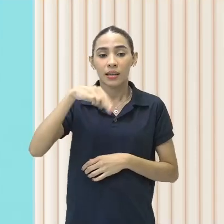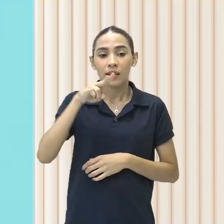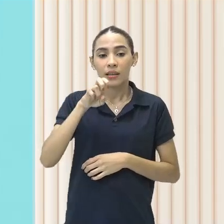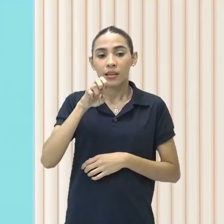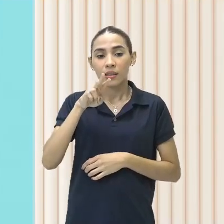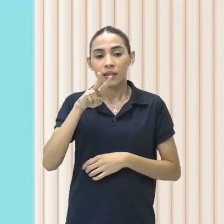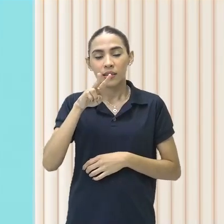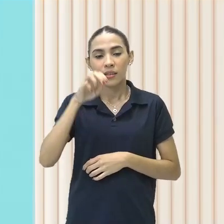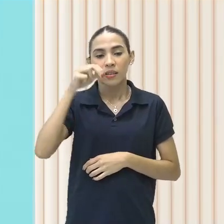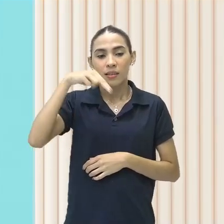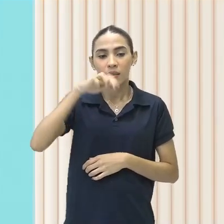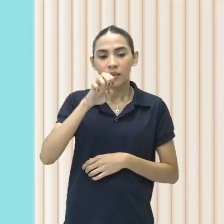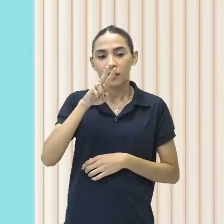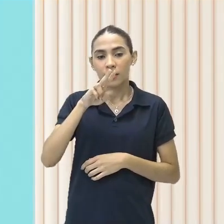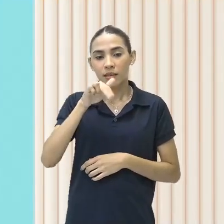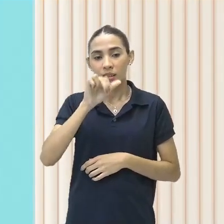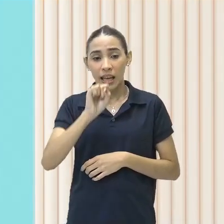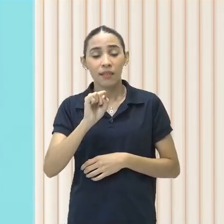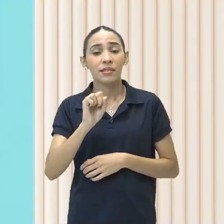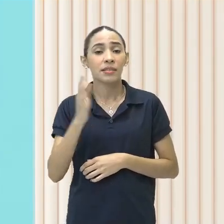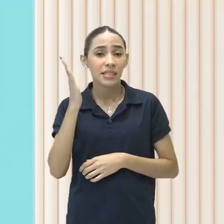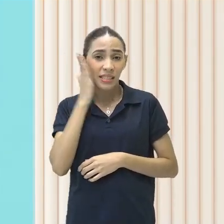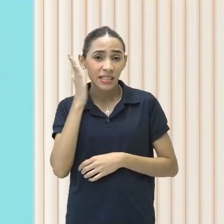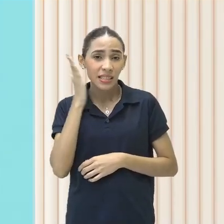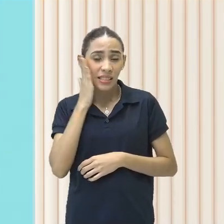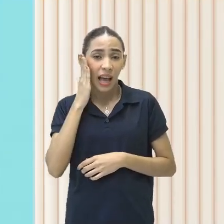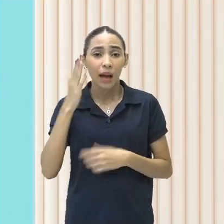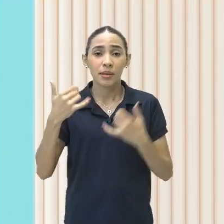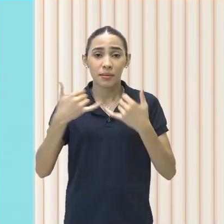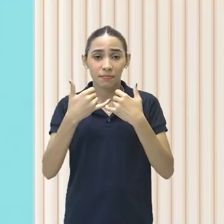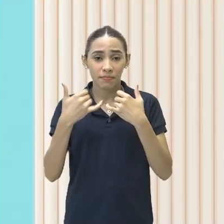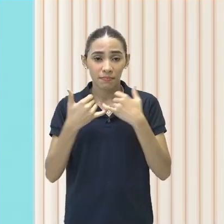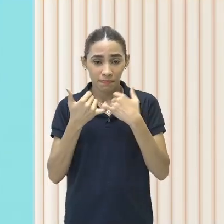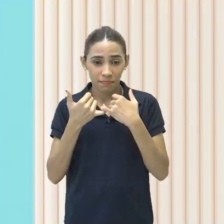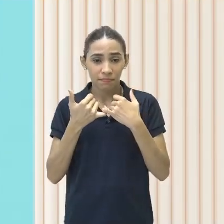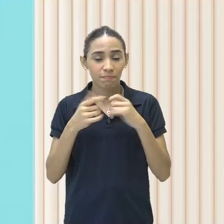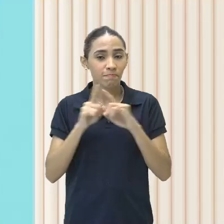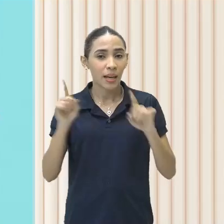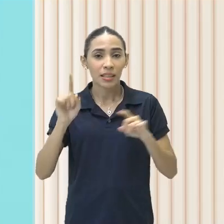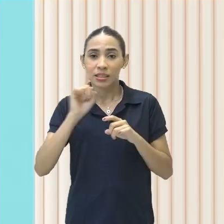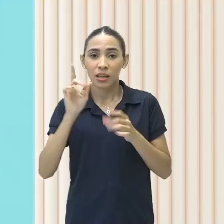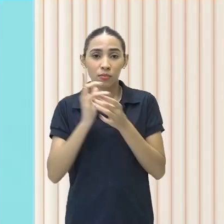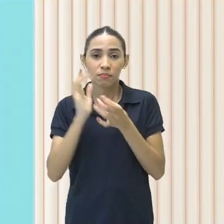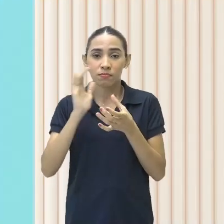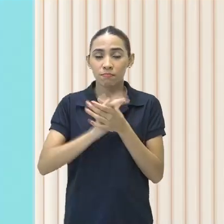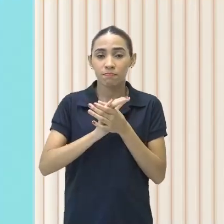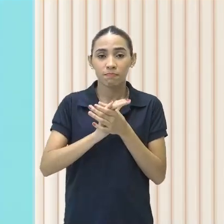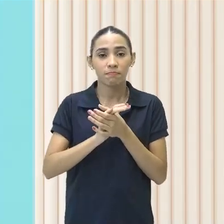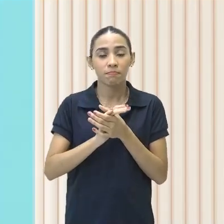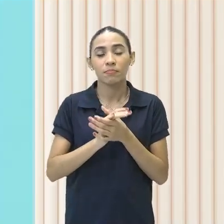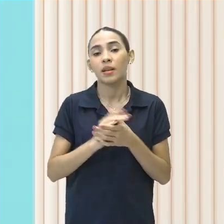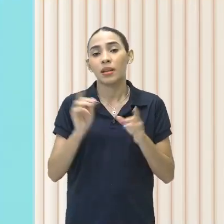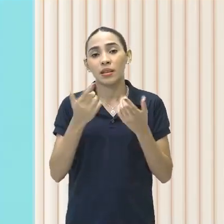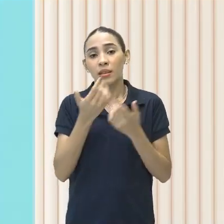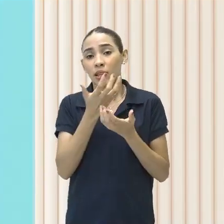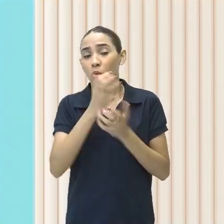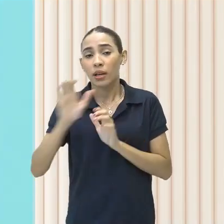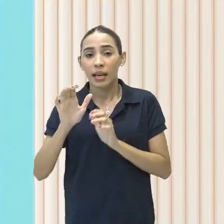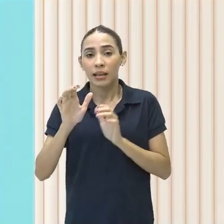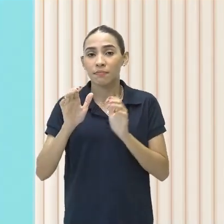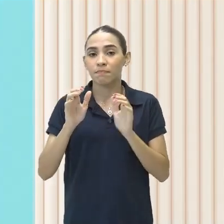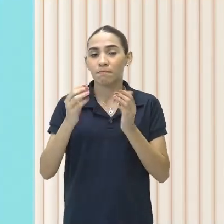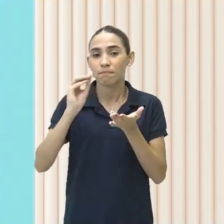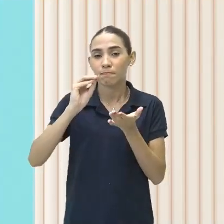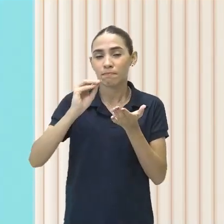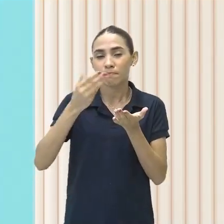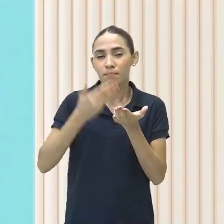Virgília o trai, mas não se divorcia, porque não quer perder o respeito e o quê? O prestígio social, porque ela trazia